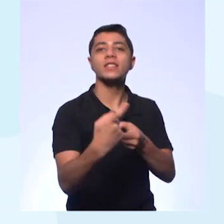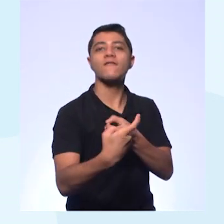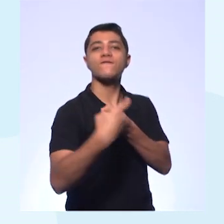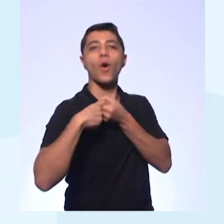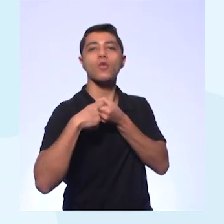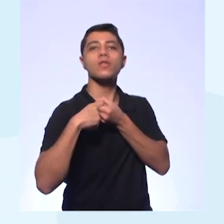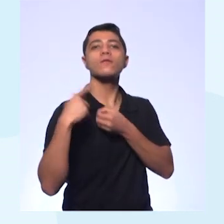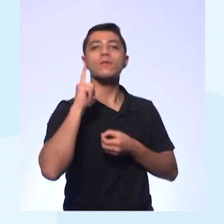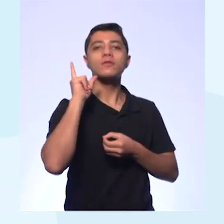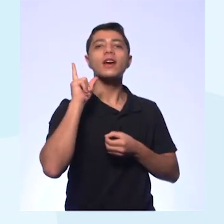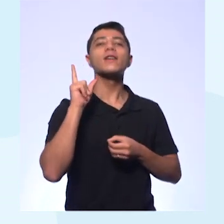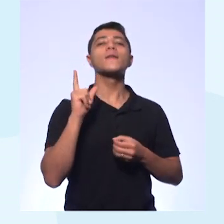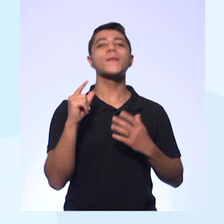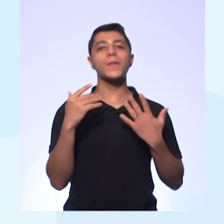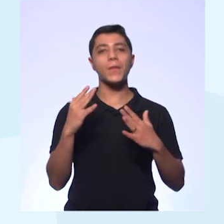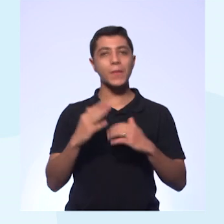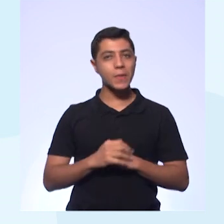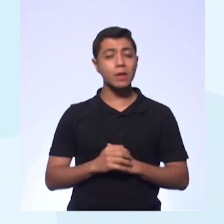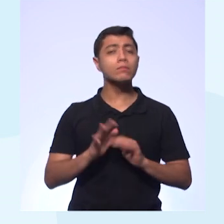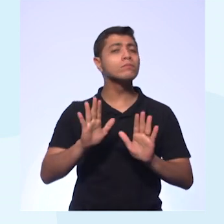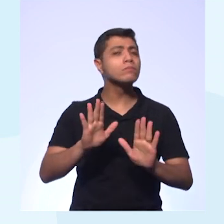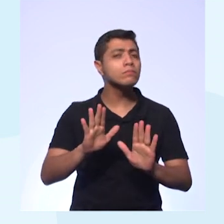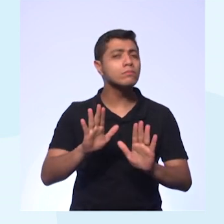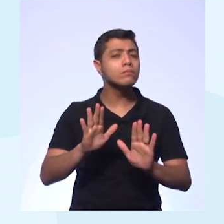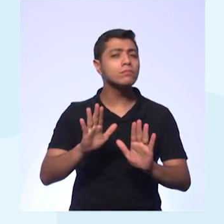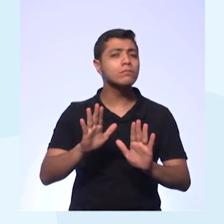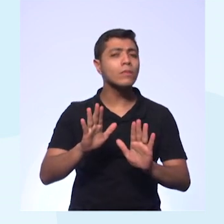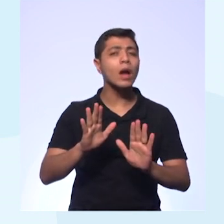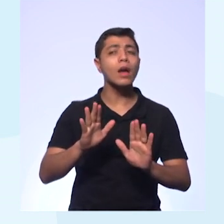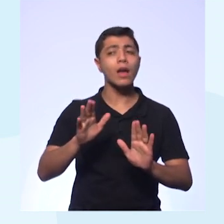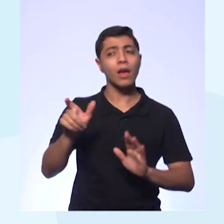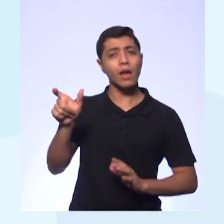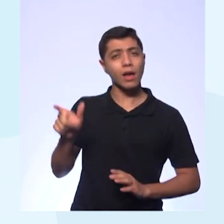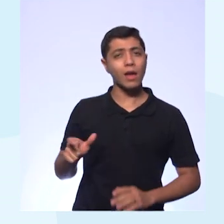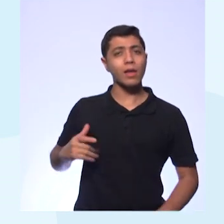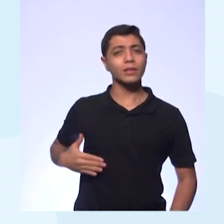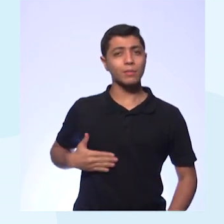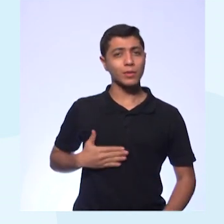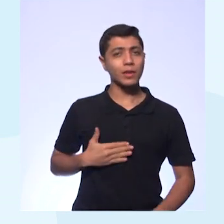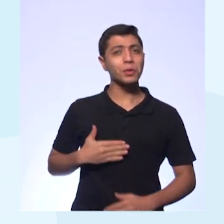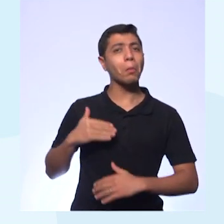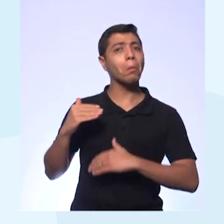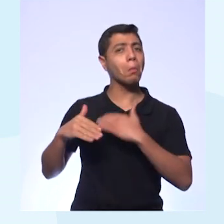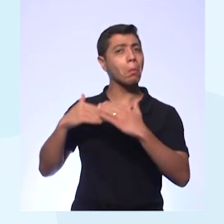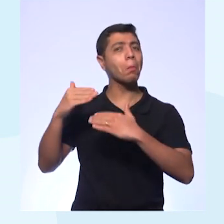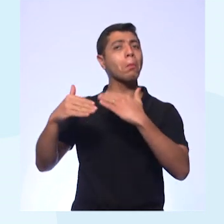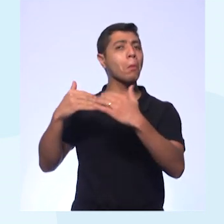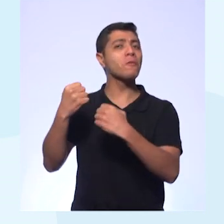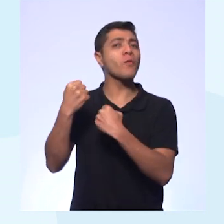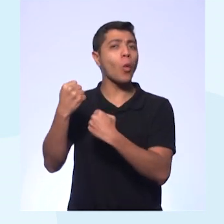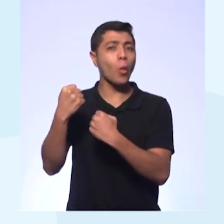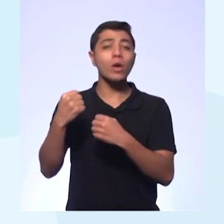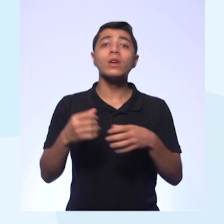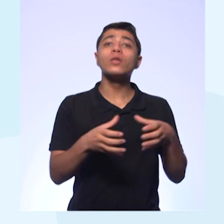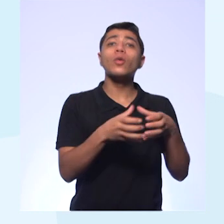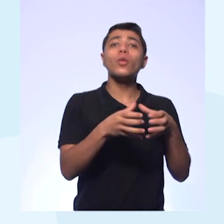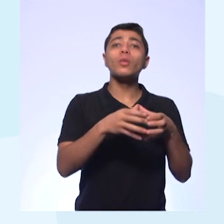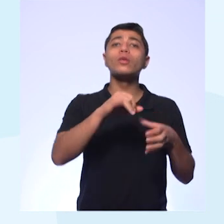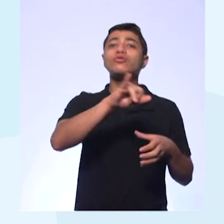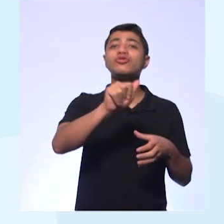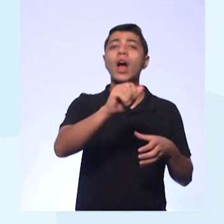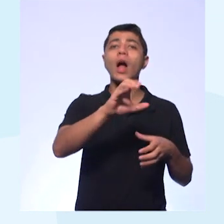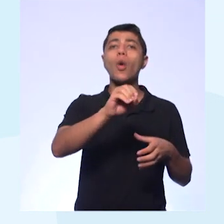pessoas começaram a avaliar da seguinte maneira: olha, os jacobinos começaram com medidas importantes, interessantes, que atenderam aos interesses do